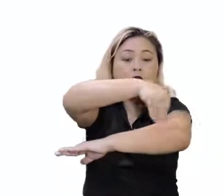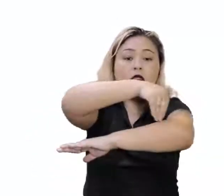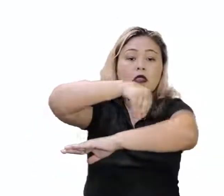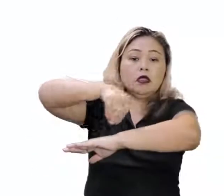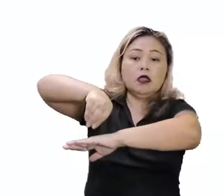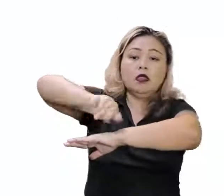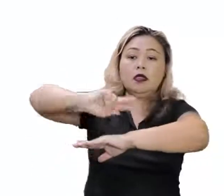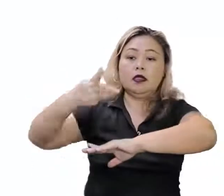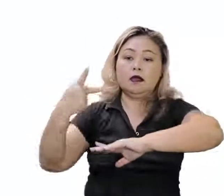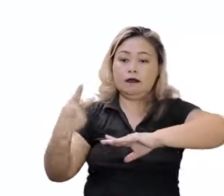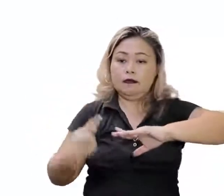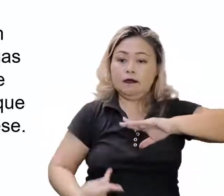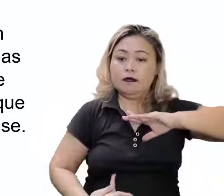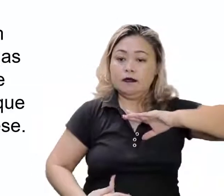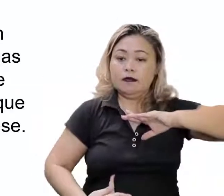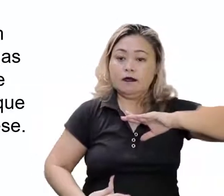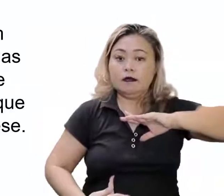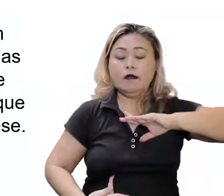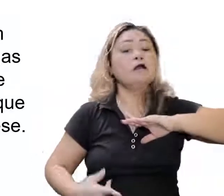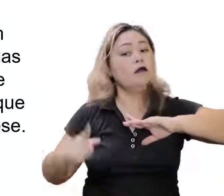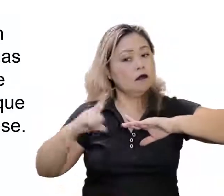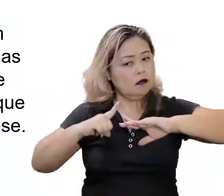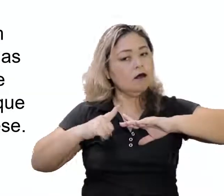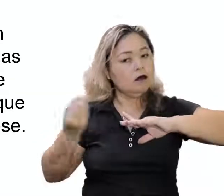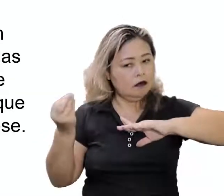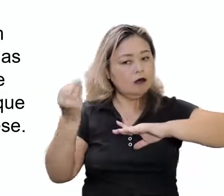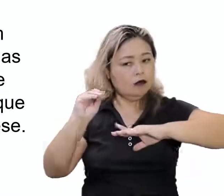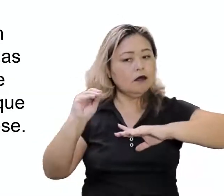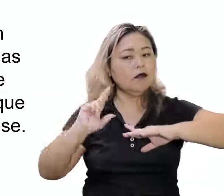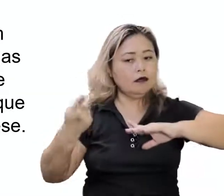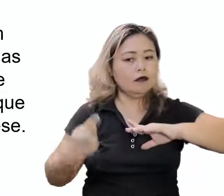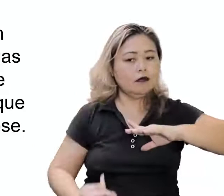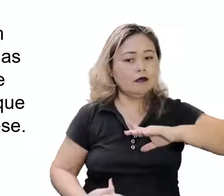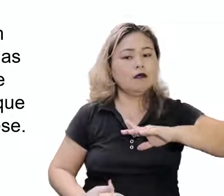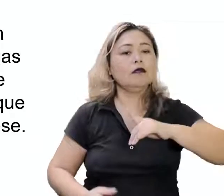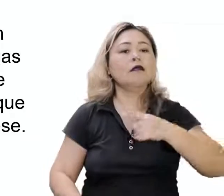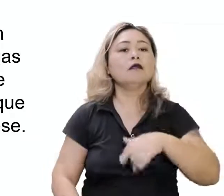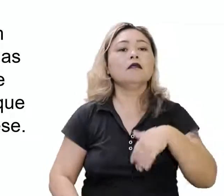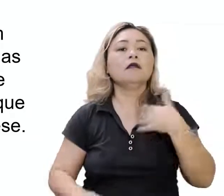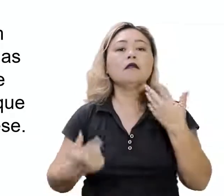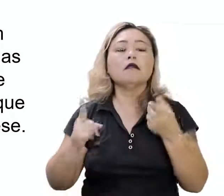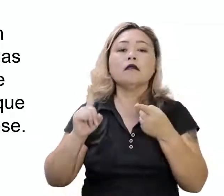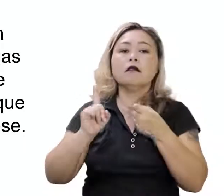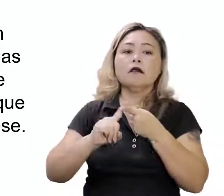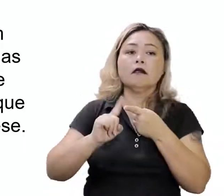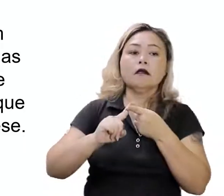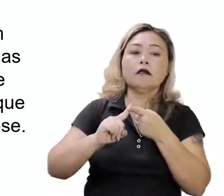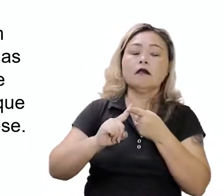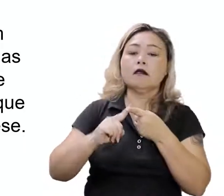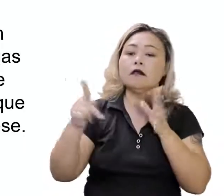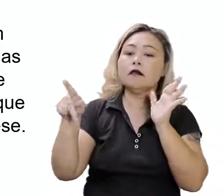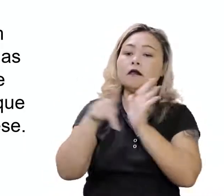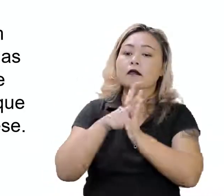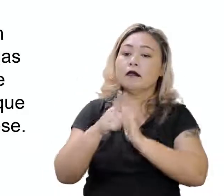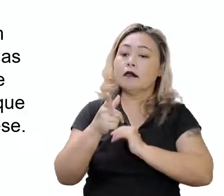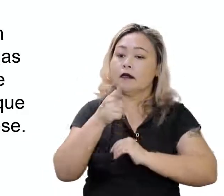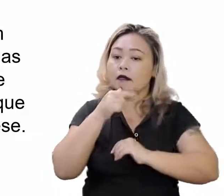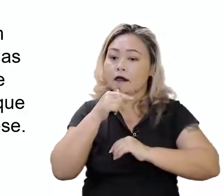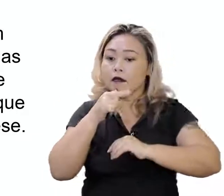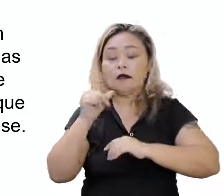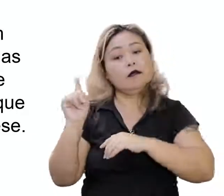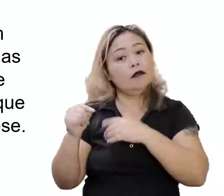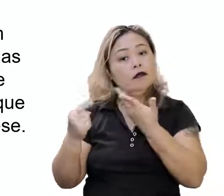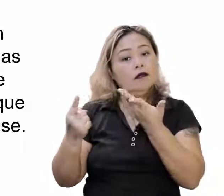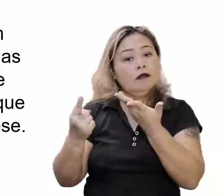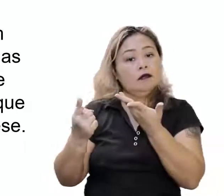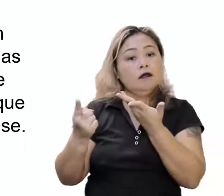terrestre e humana. Claro que a gente tem que colocar aí a gente no meio, né? Então, aqui primeiro a gente tem a cadeia alimentar